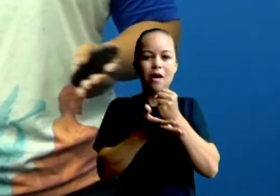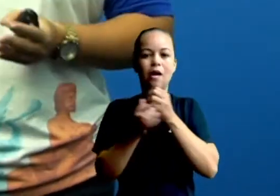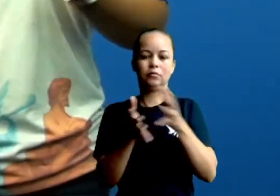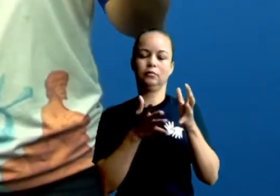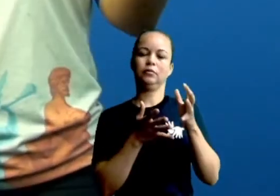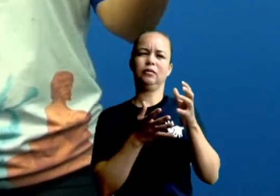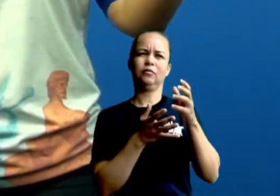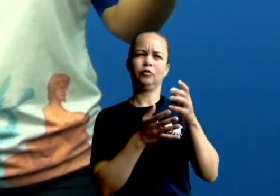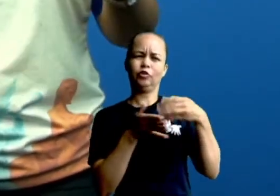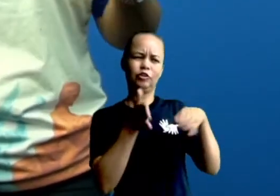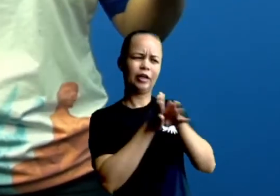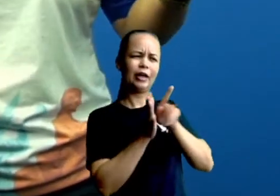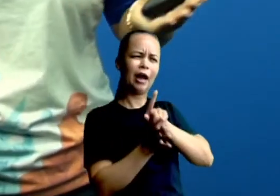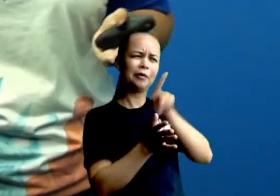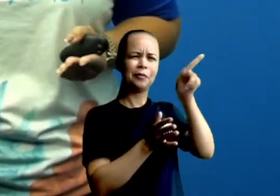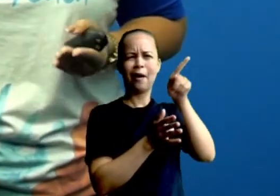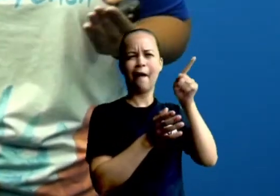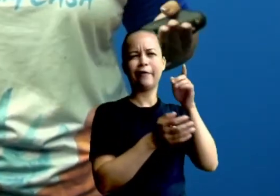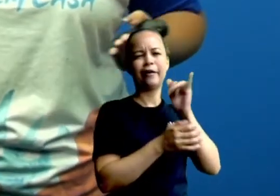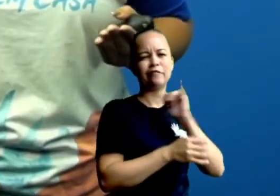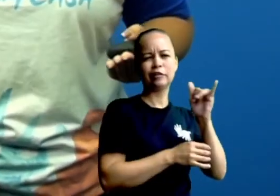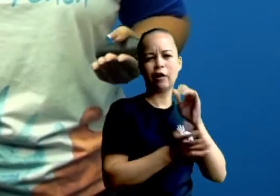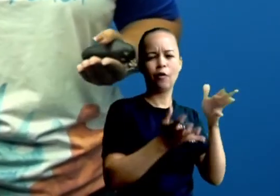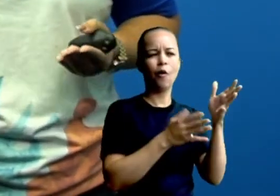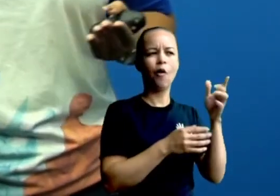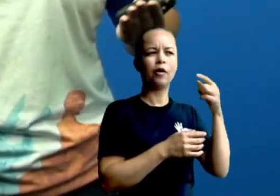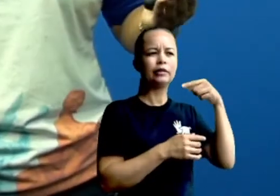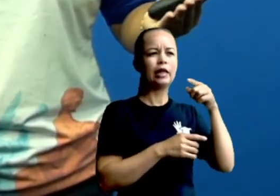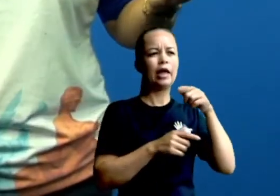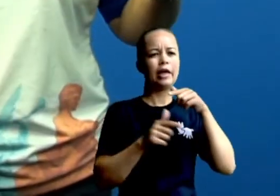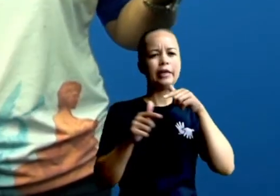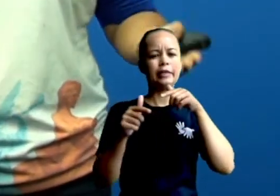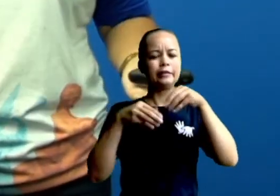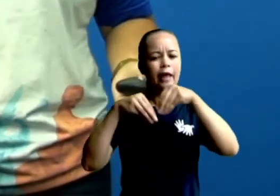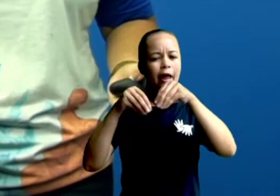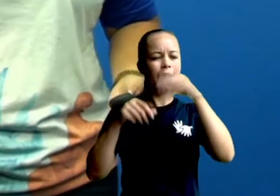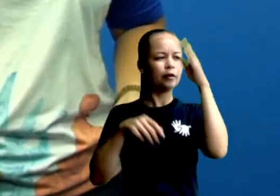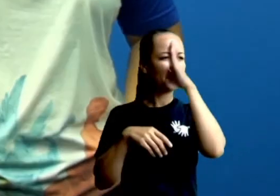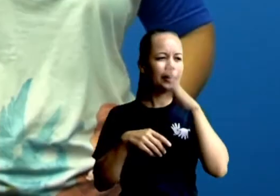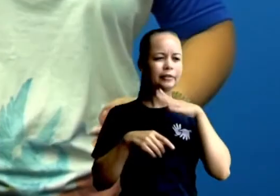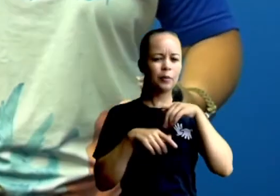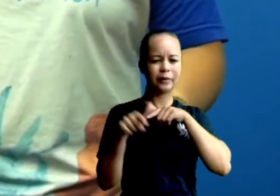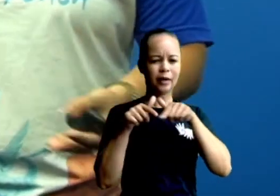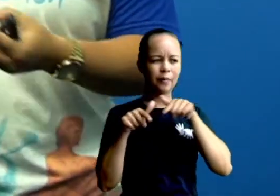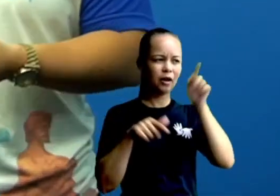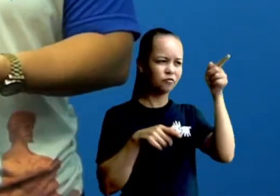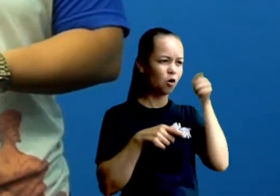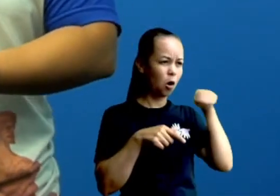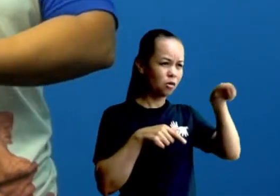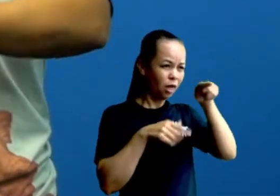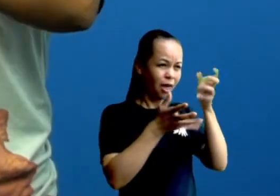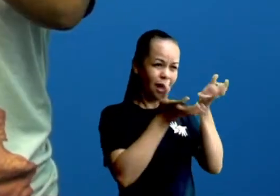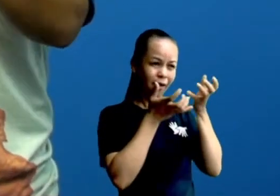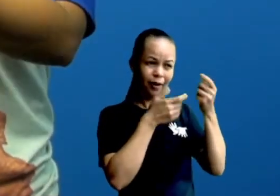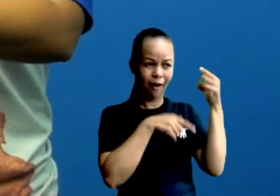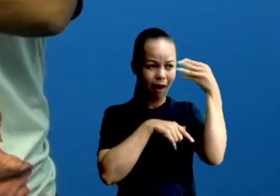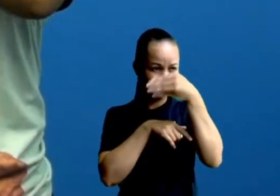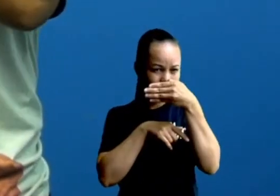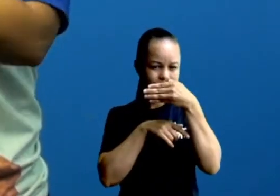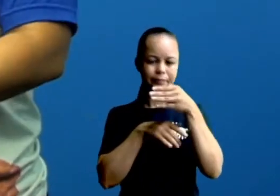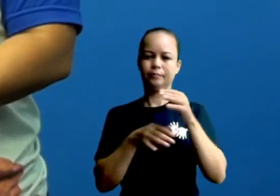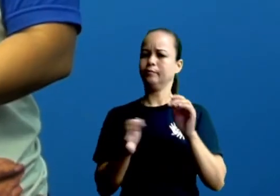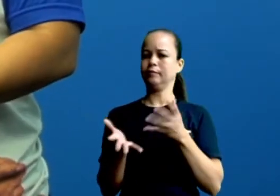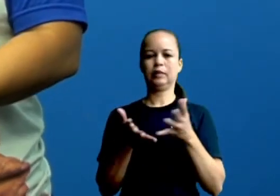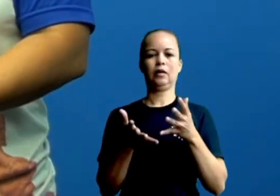disseram, tem umas terras lá no Brasil para vocês trabalharem, vocês querem ir? Não, gente, não foi assim. Eles chegaram lá e